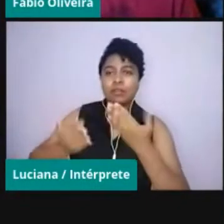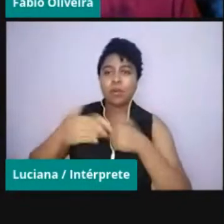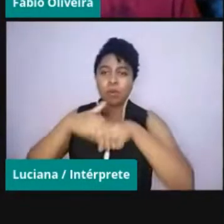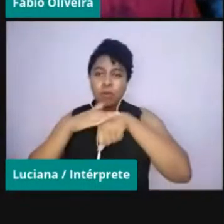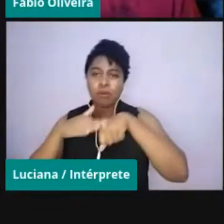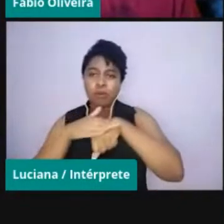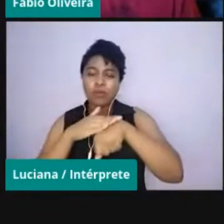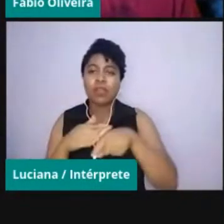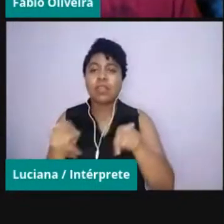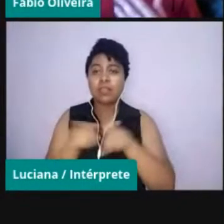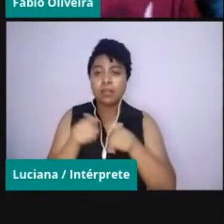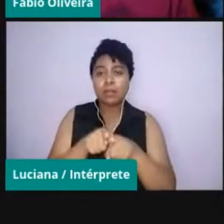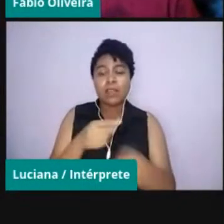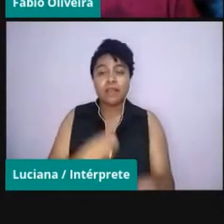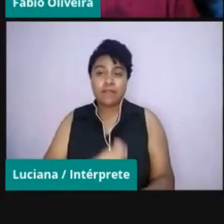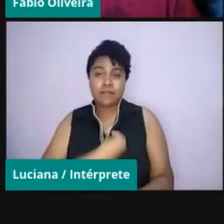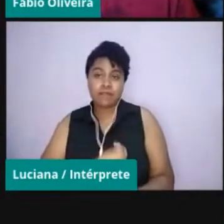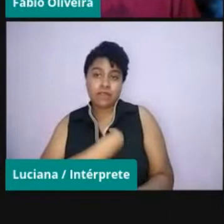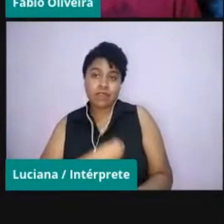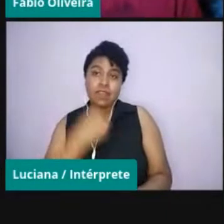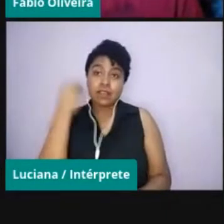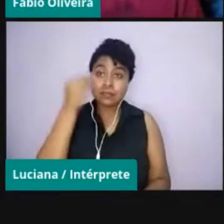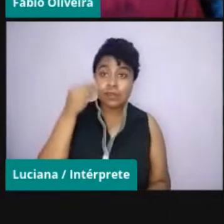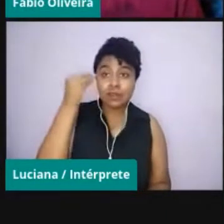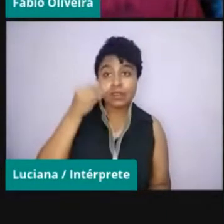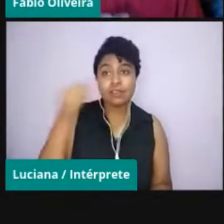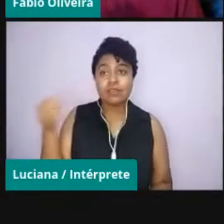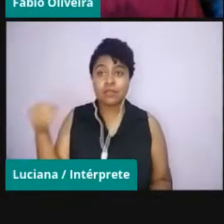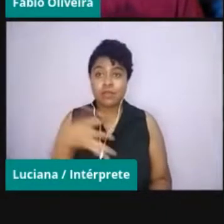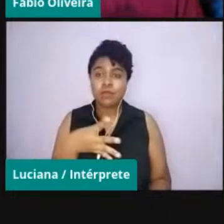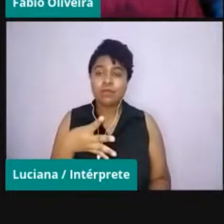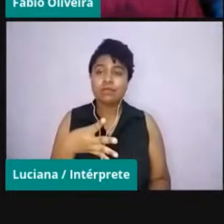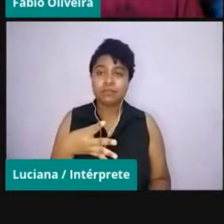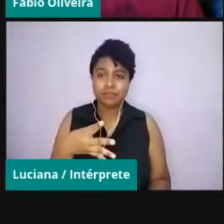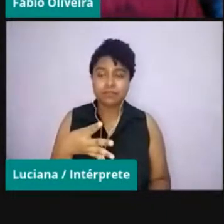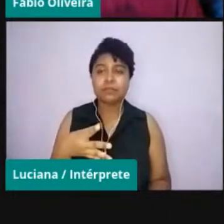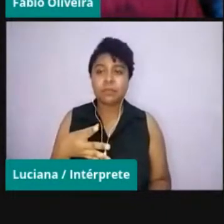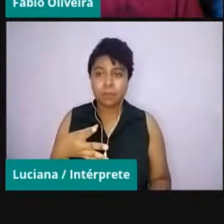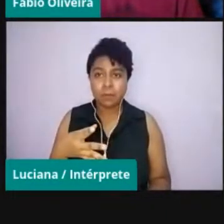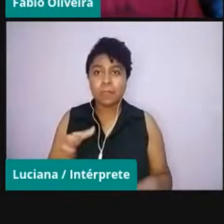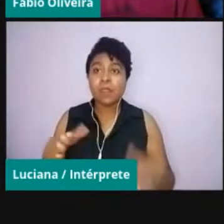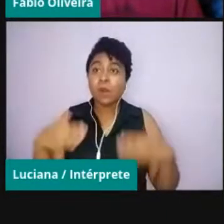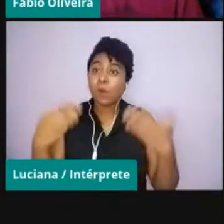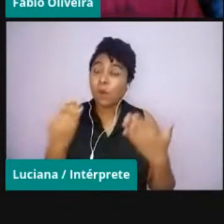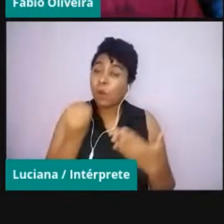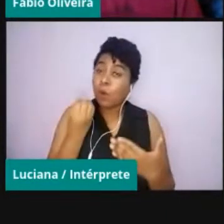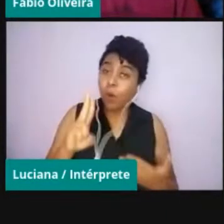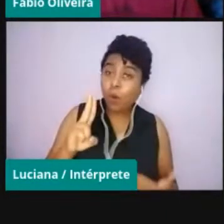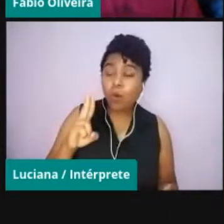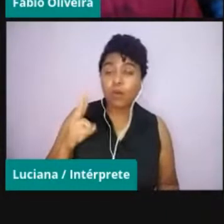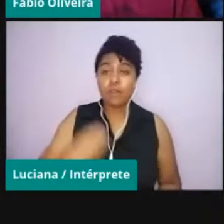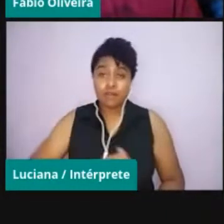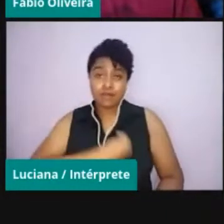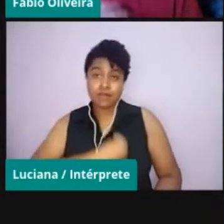não teriam tão facilmente, ou vivenciando experiências numa forma